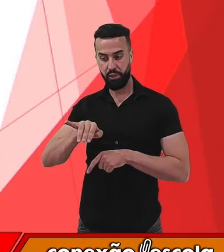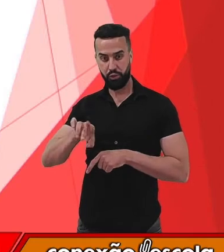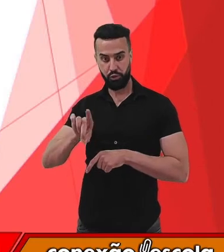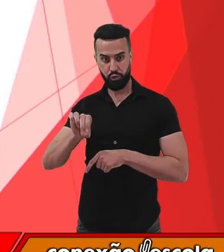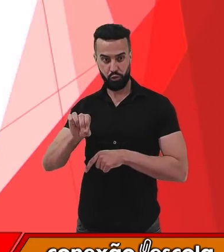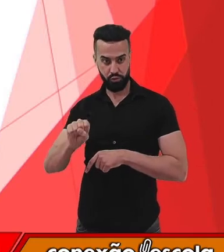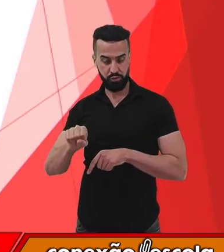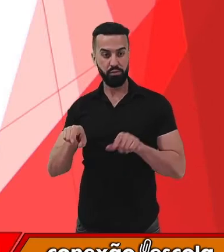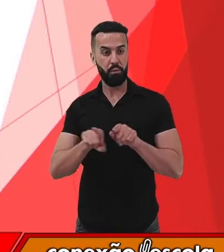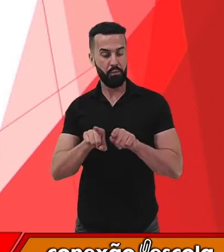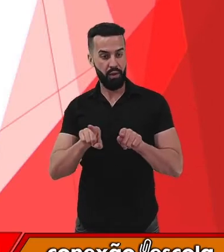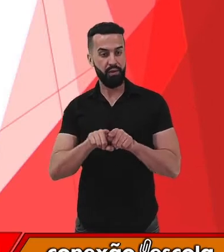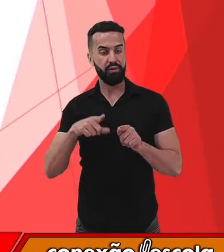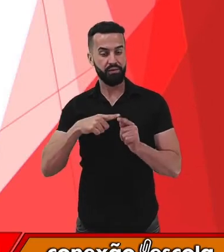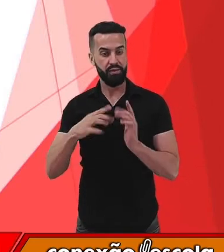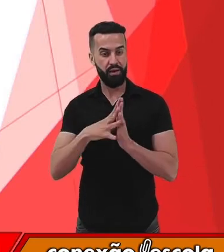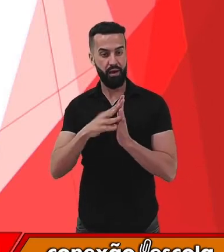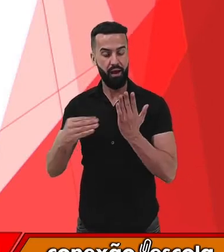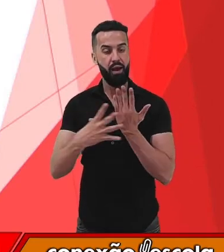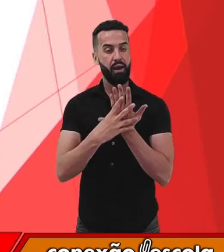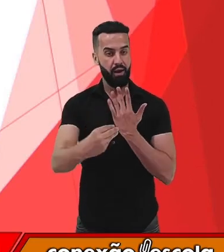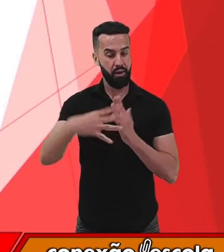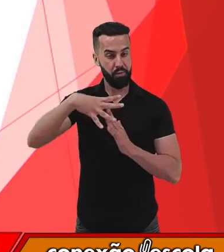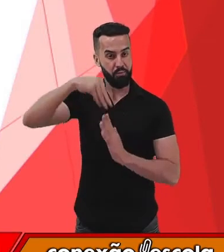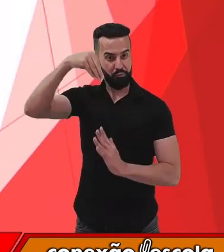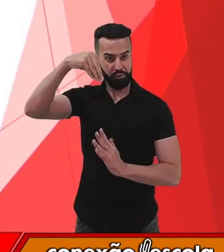também os carboidratos.